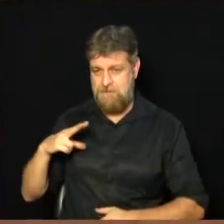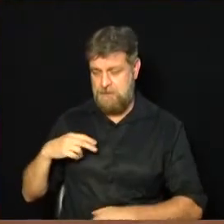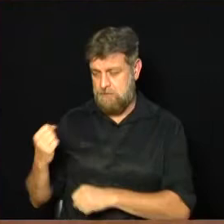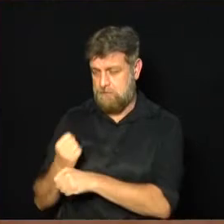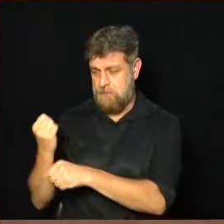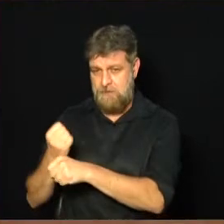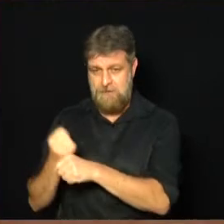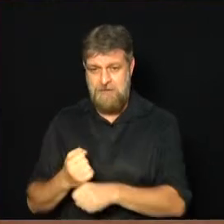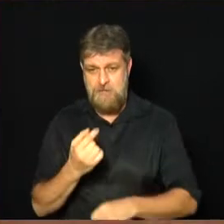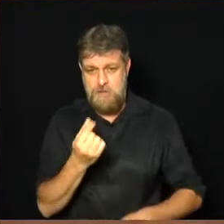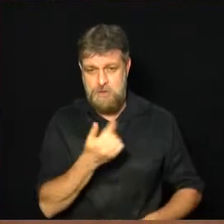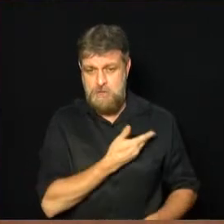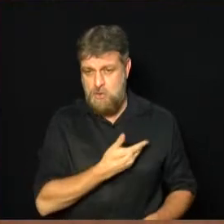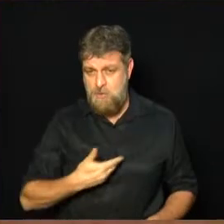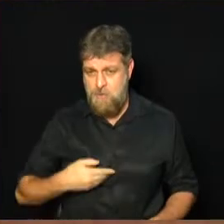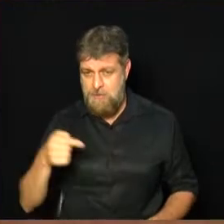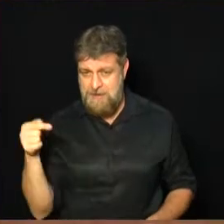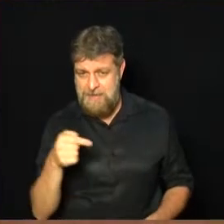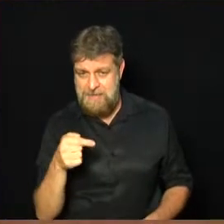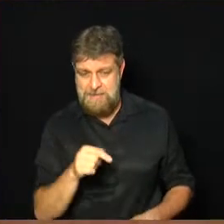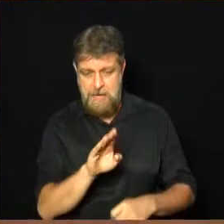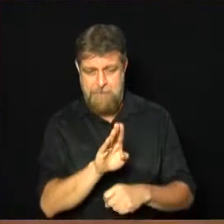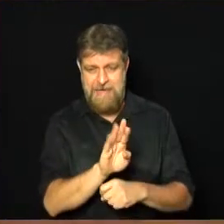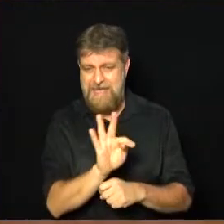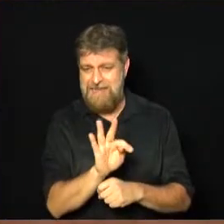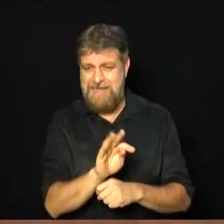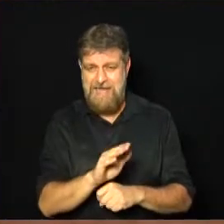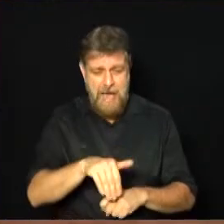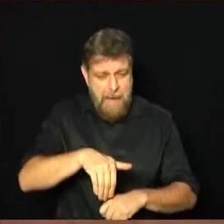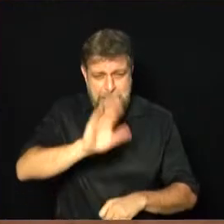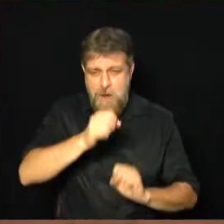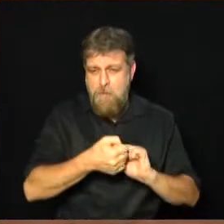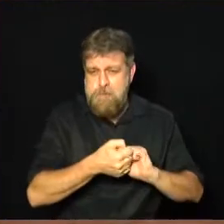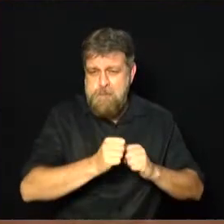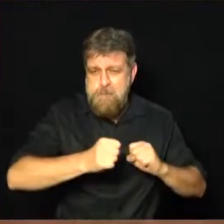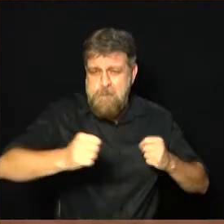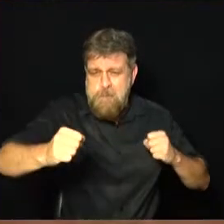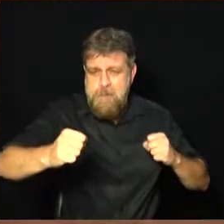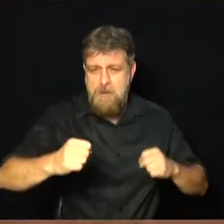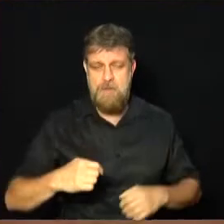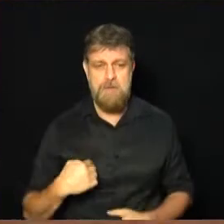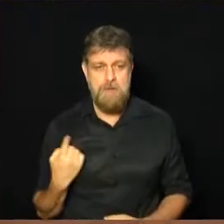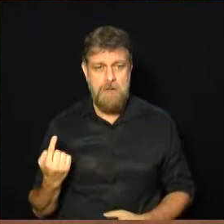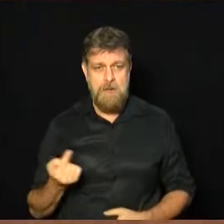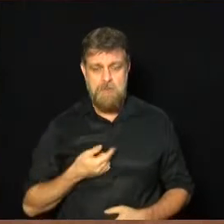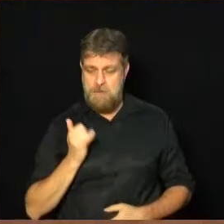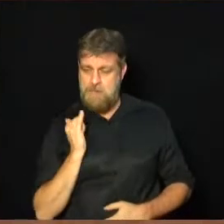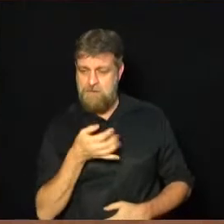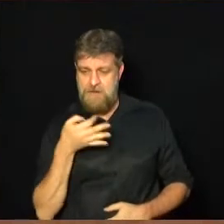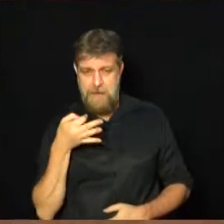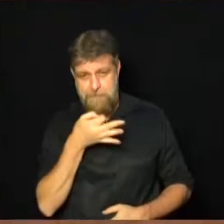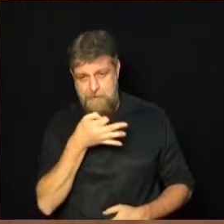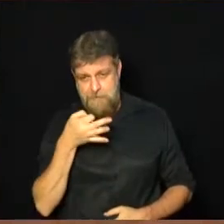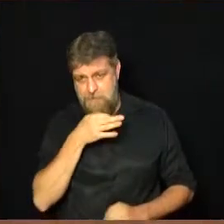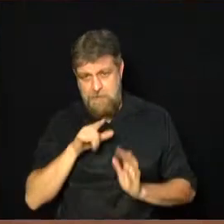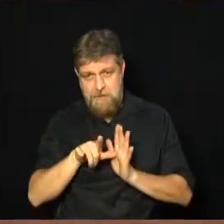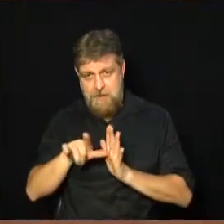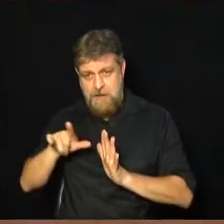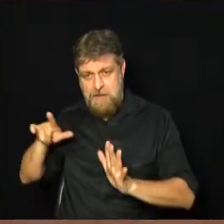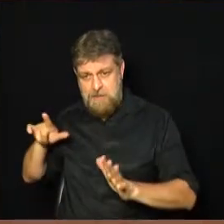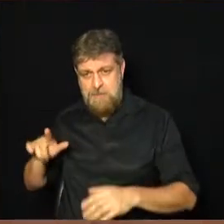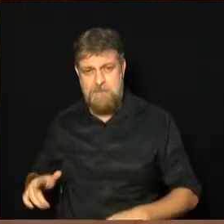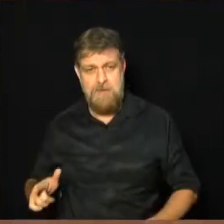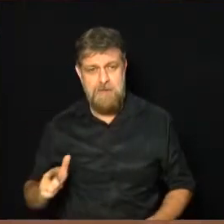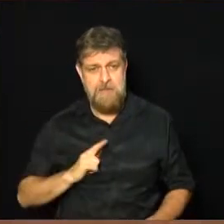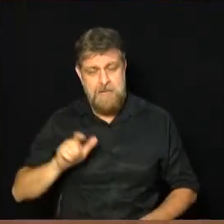dinheiro 100% público, o BRT, ela era a maior. Por isso que, como eu disse na minha fala aí anteriormente, atrai